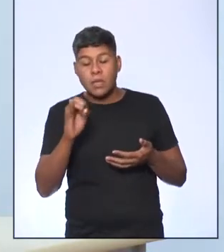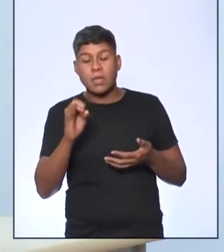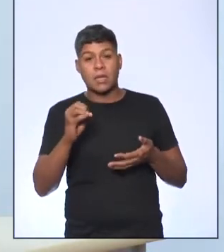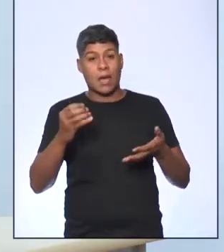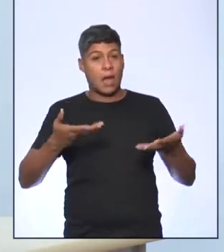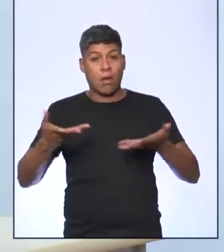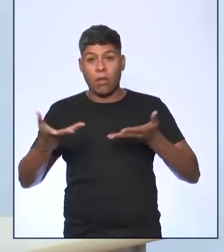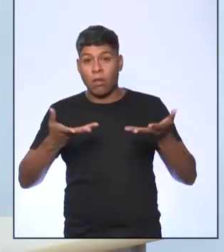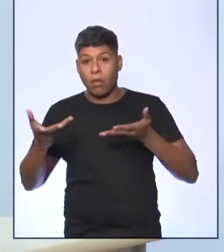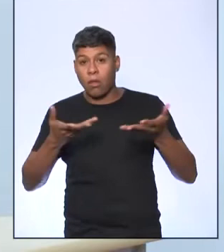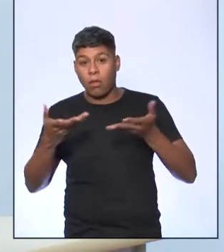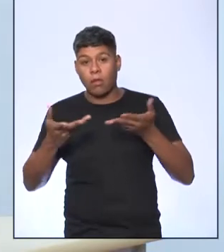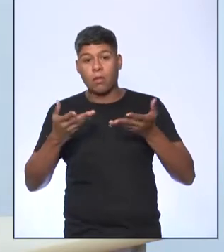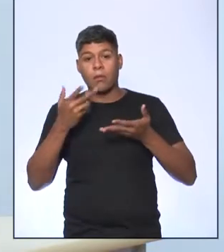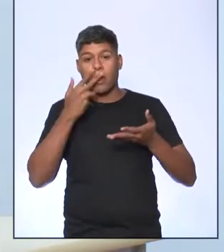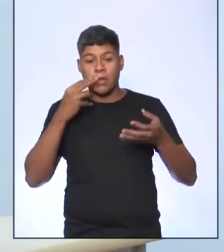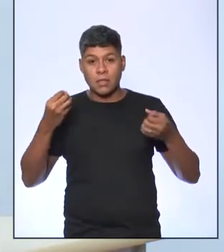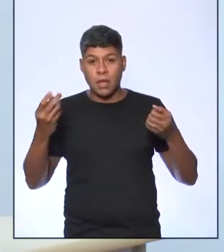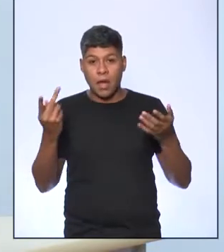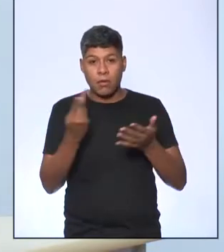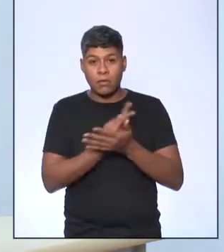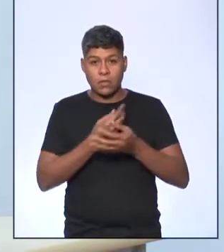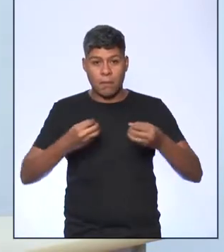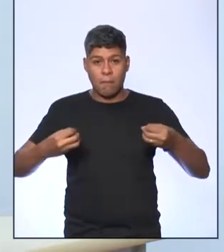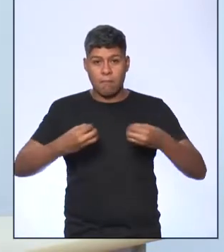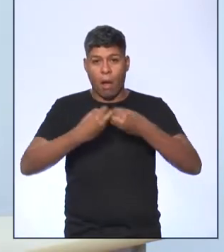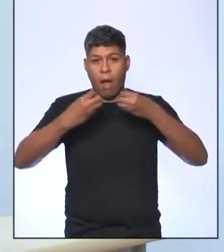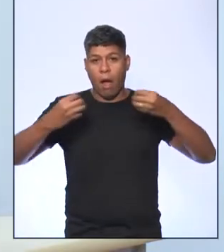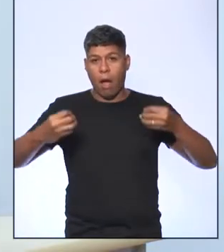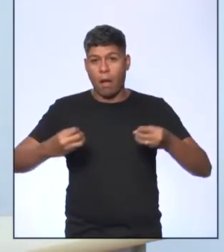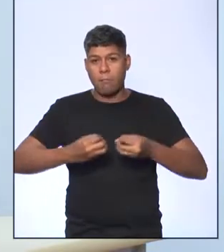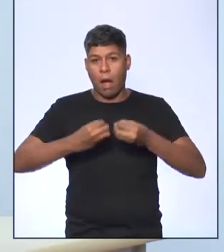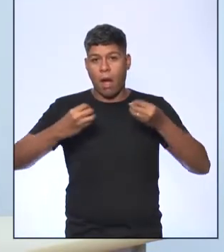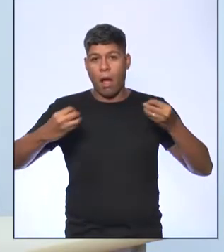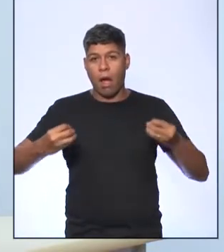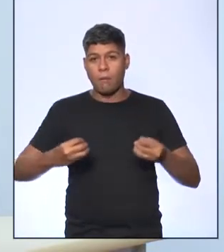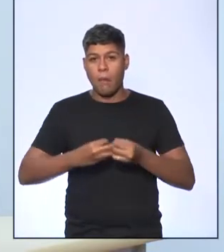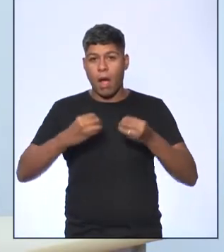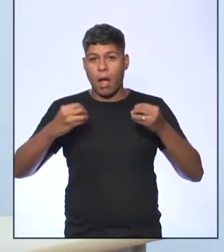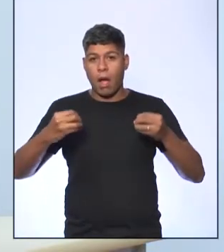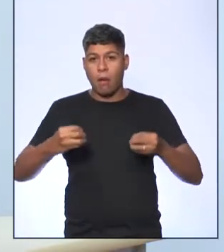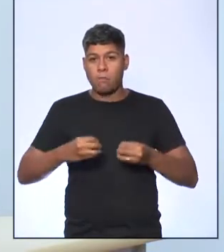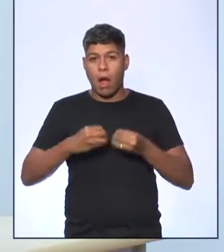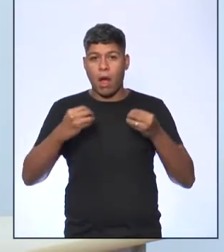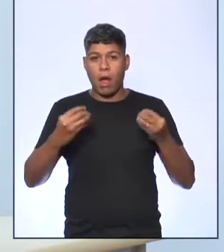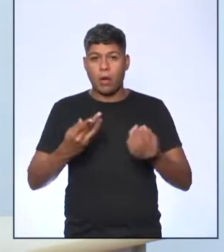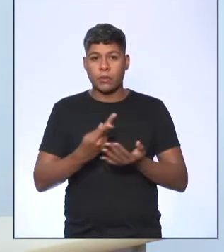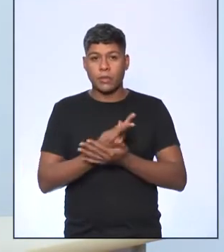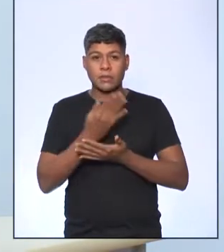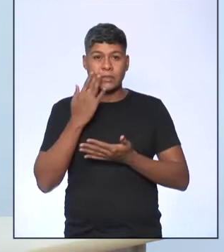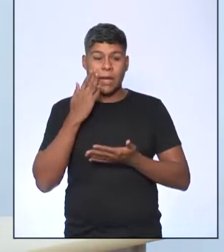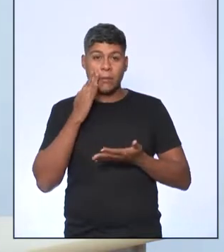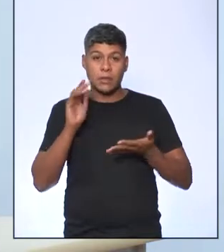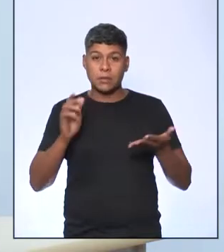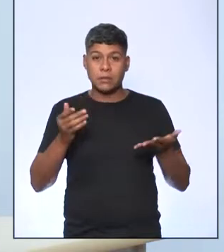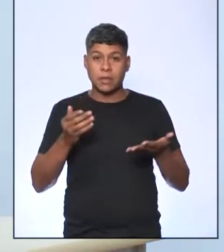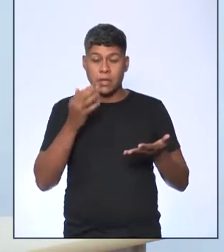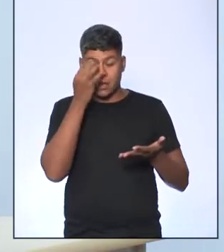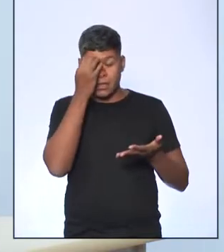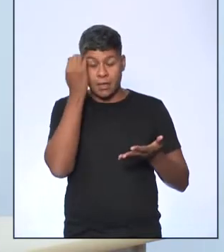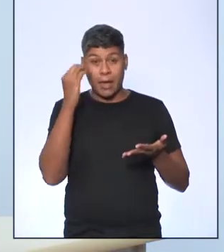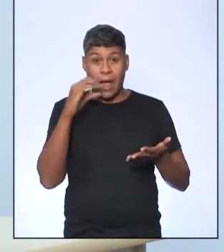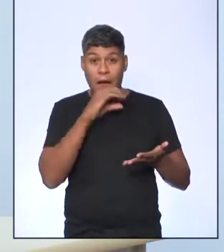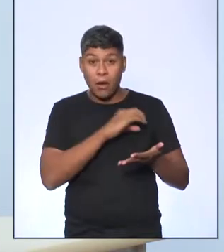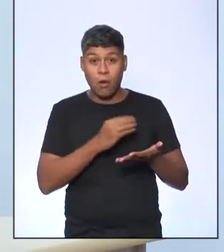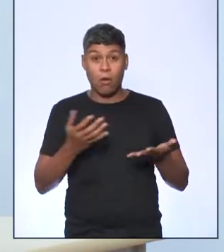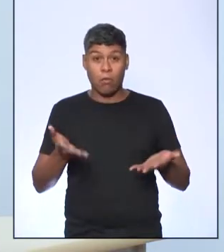está agitada, eu não favoreço muito mais que elas se choquem, que aconteça essa colisão. Então, se eu aumento a temperatura, eu